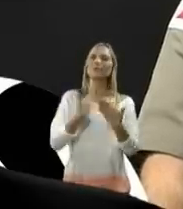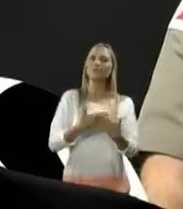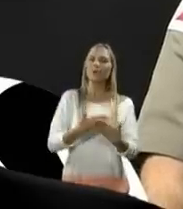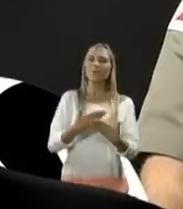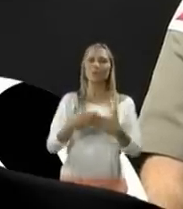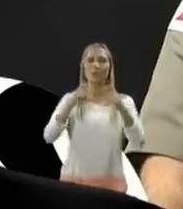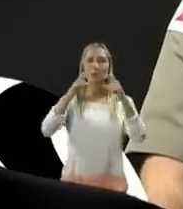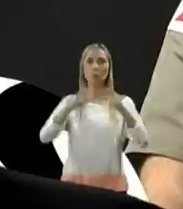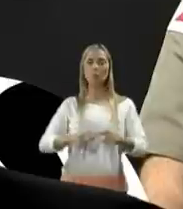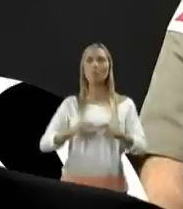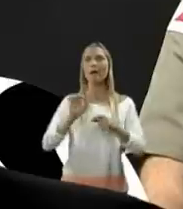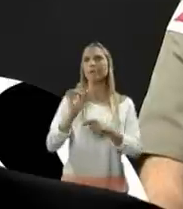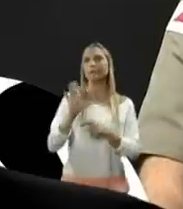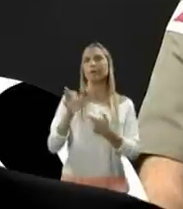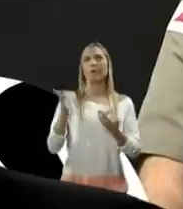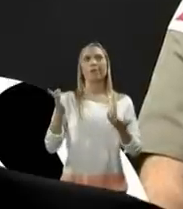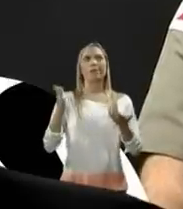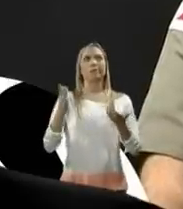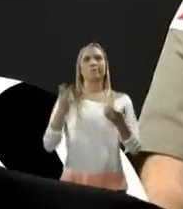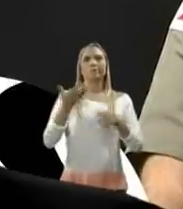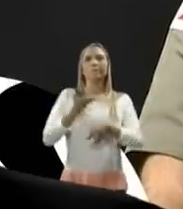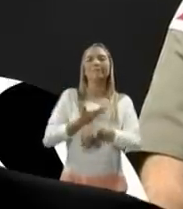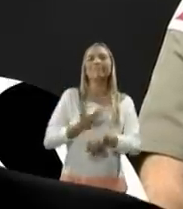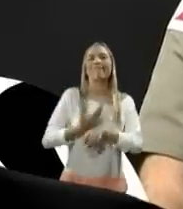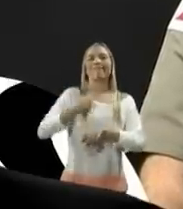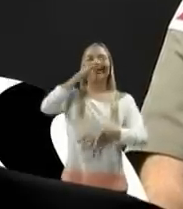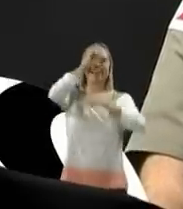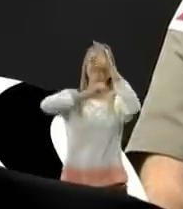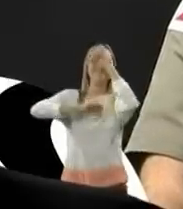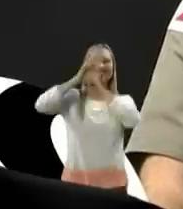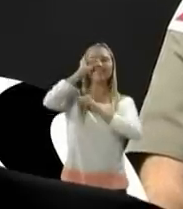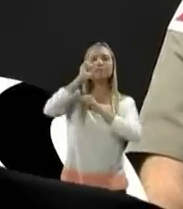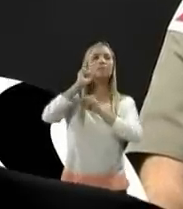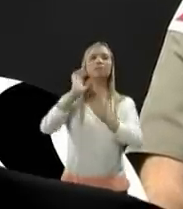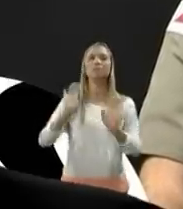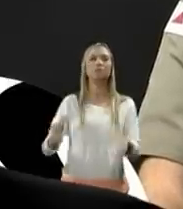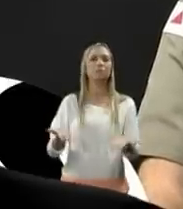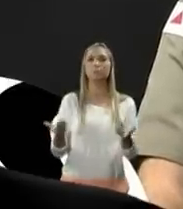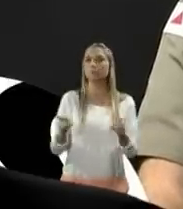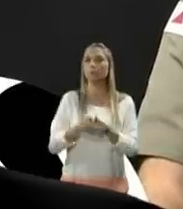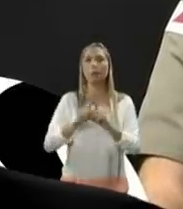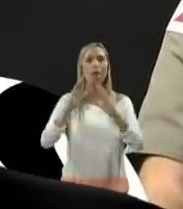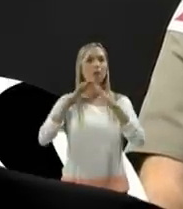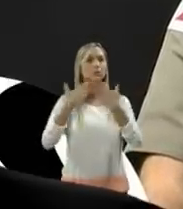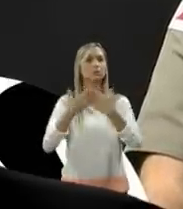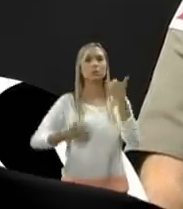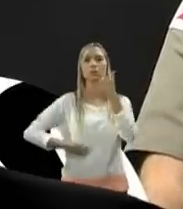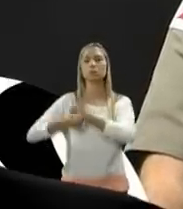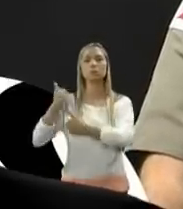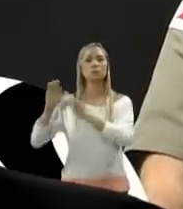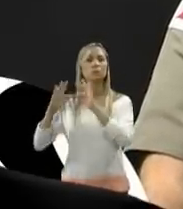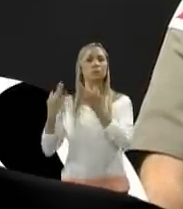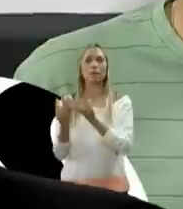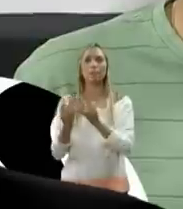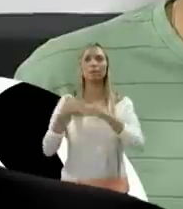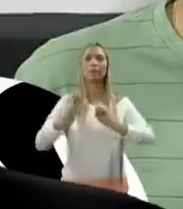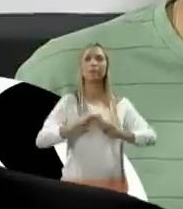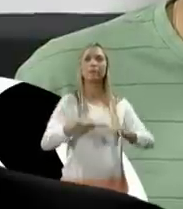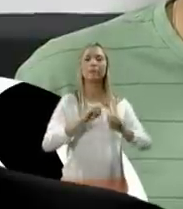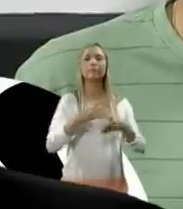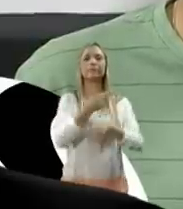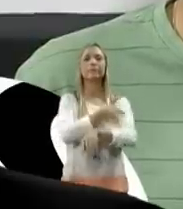local simplesmente para ele se instruir, acaba se tornando também um local de educação.